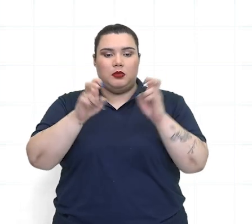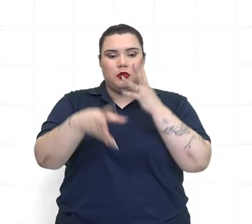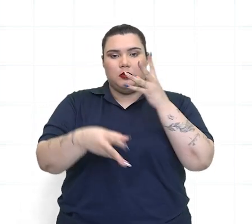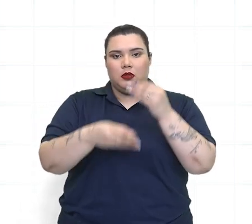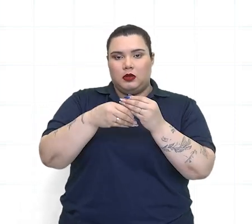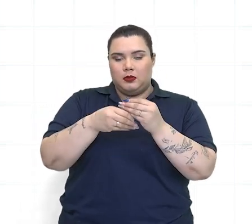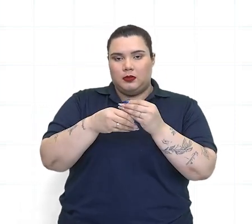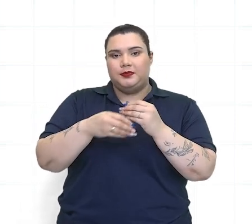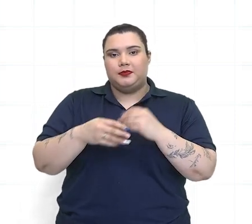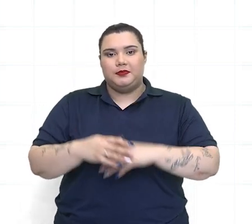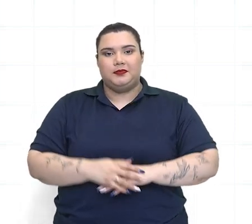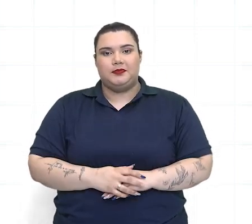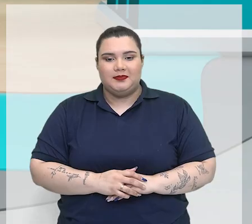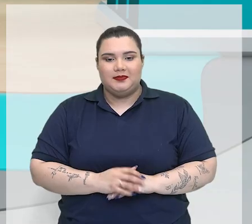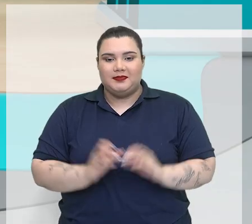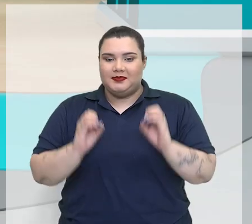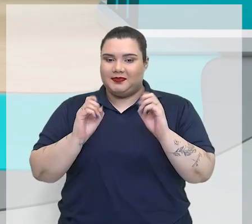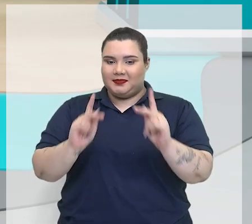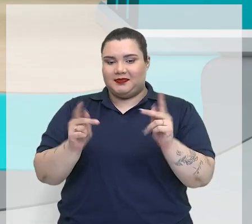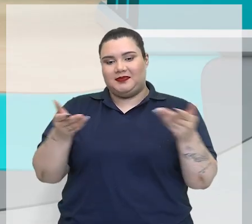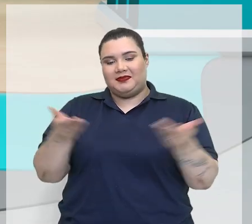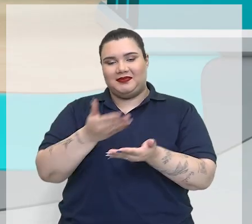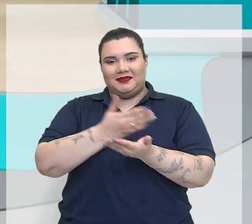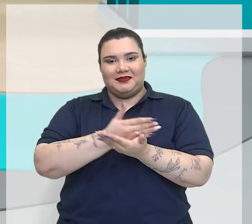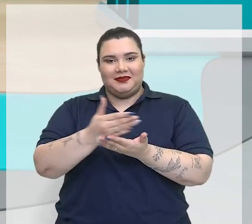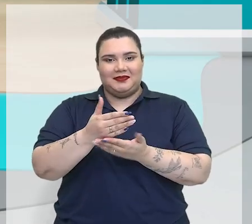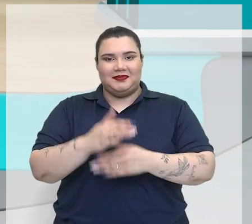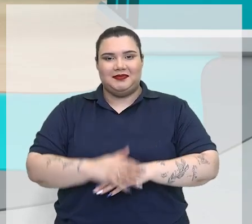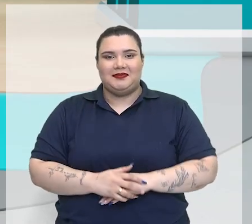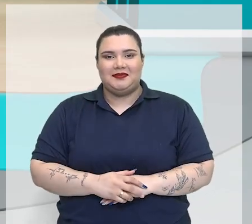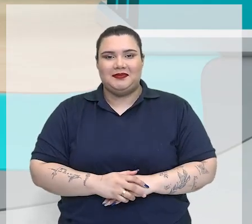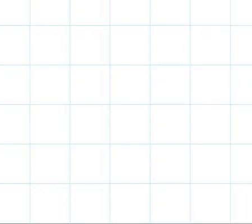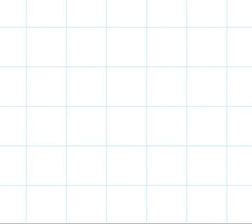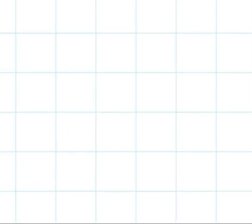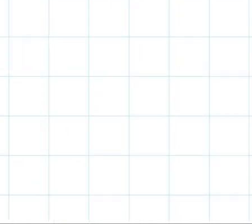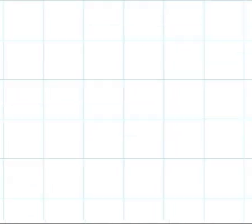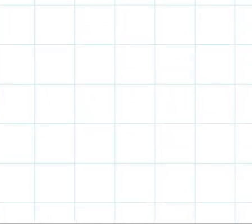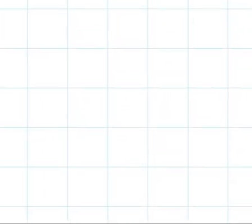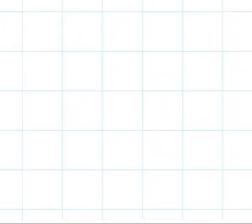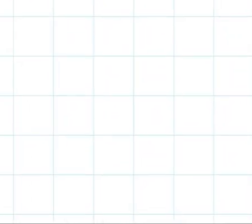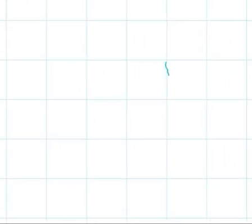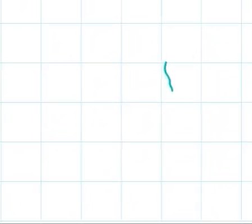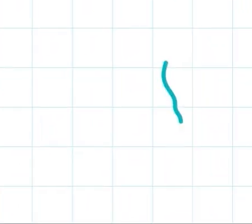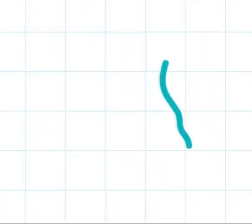e subtemas. É isso aí, vamos à nossa aula.